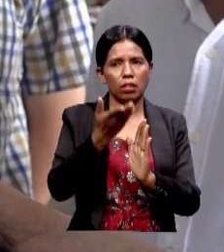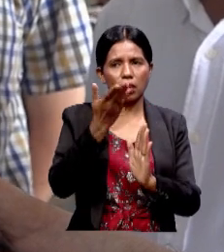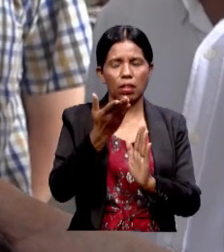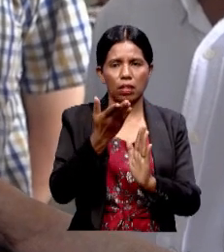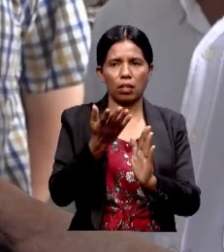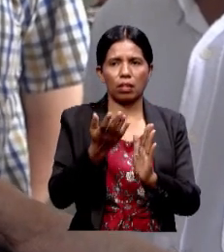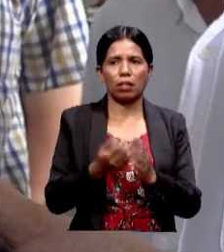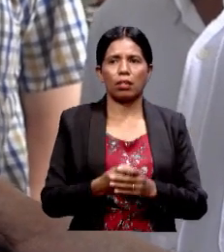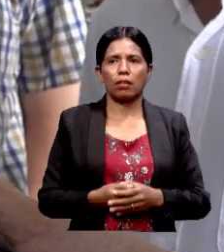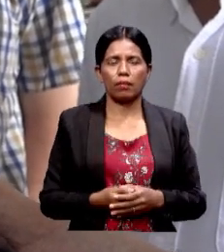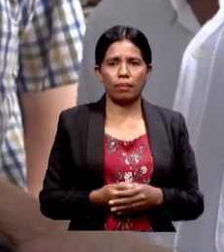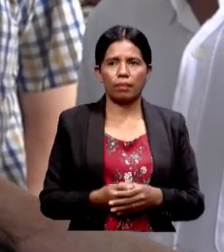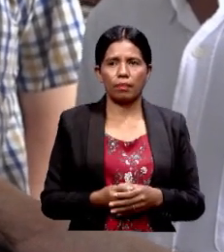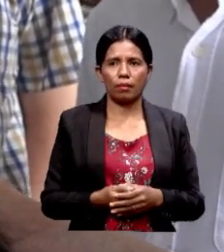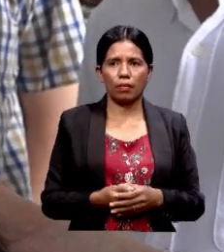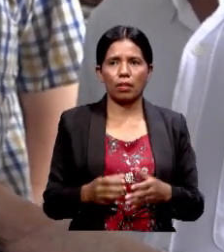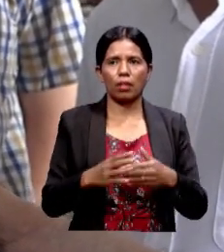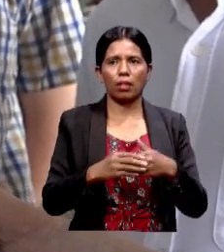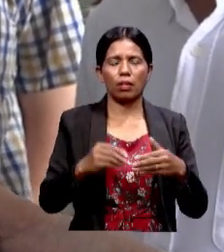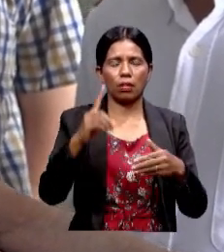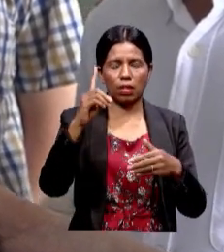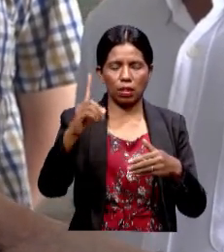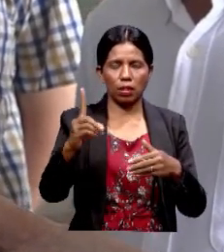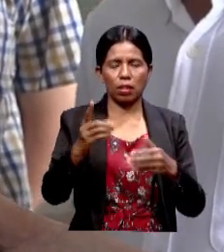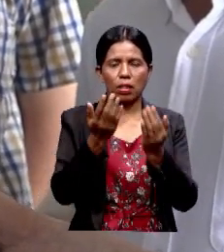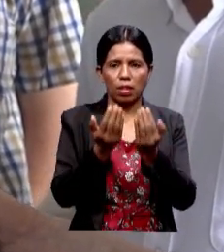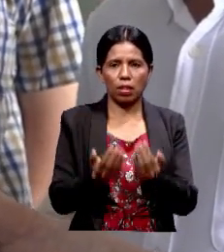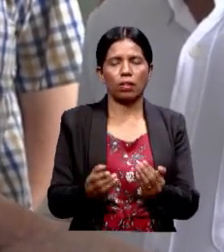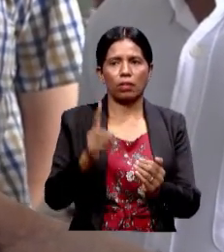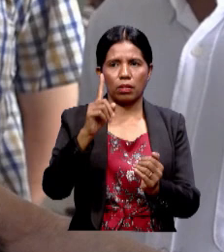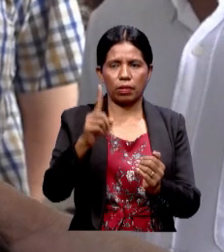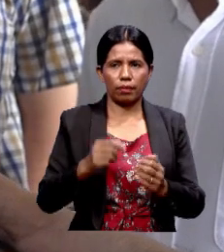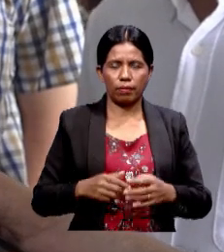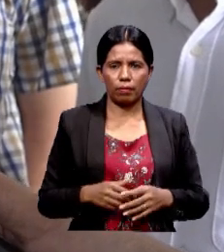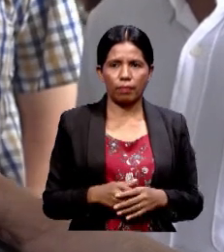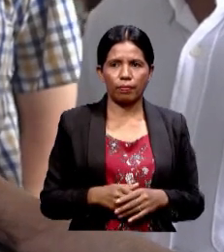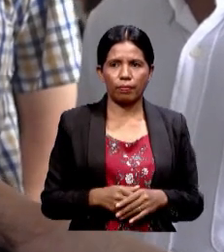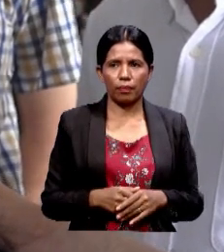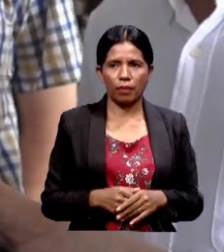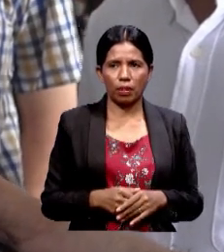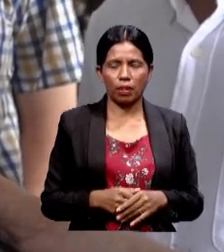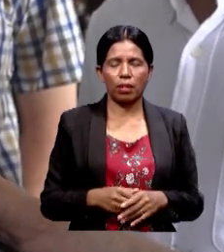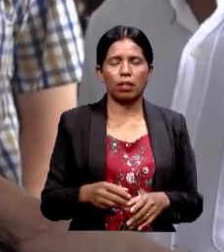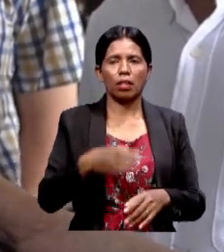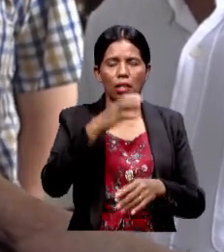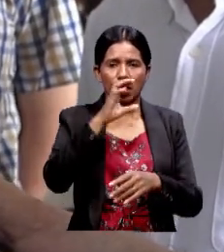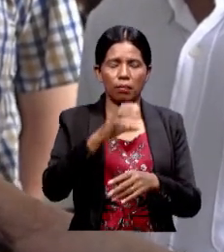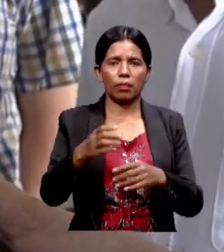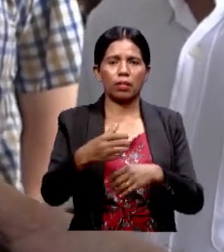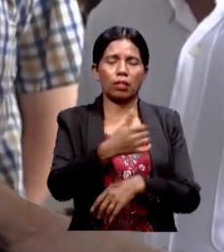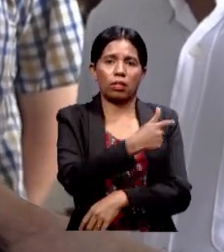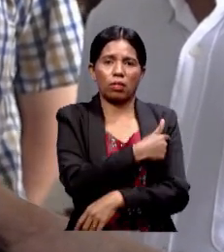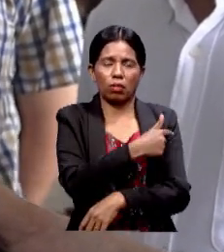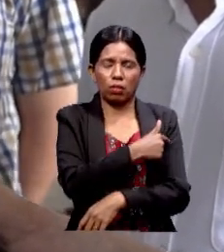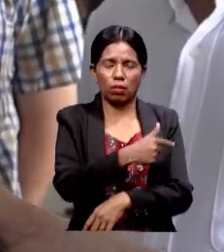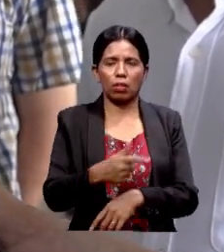ida dola ida kilo ida ba excise excise tax i bibira minum ringgi ko kol sprite